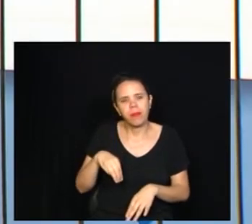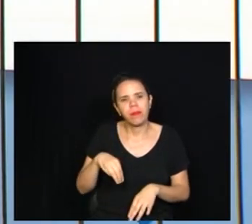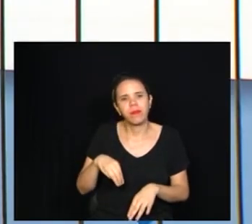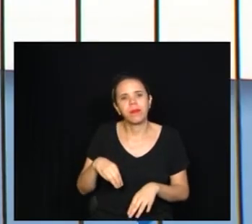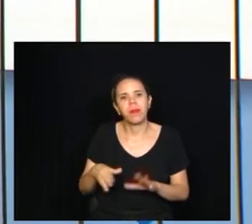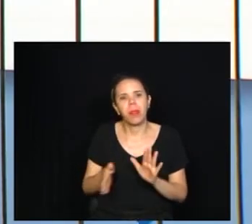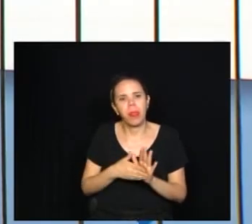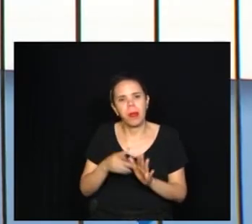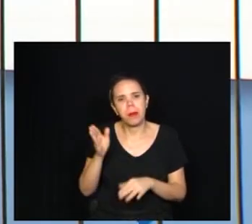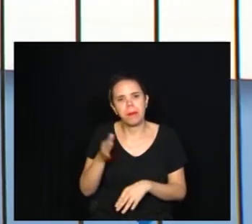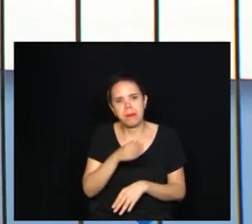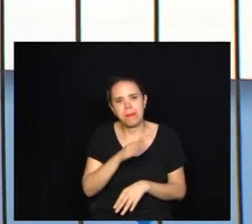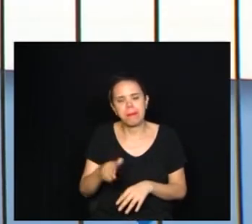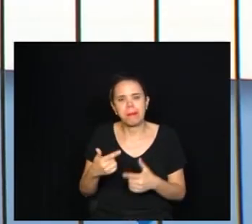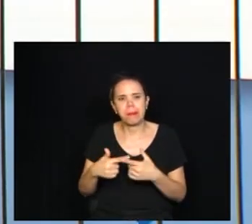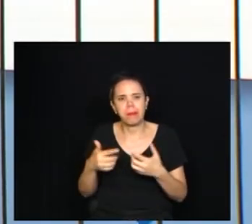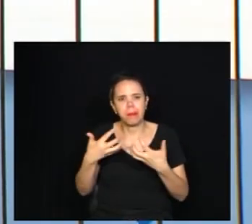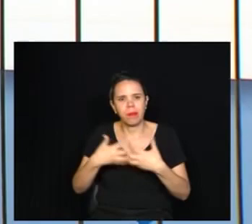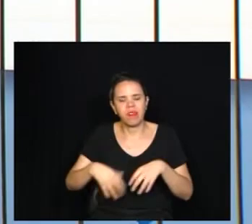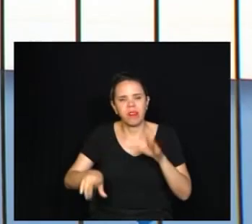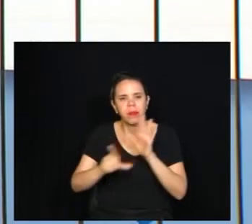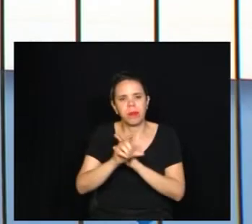propõe anular os efeitos da Lei